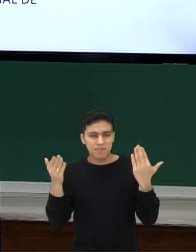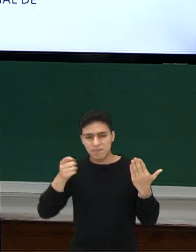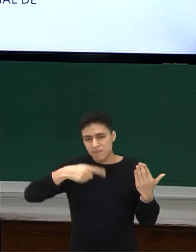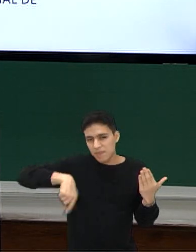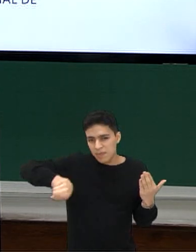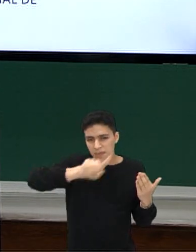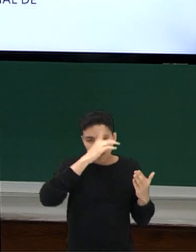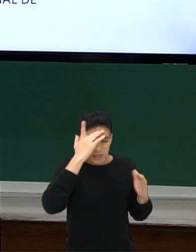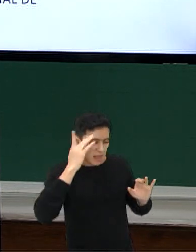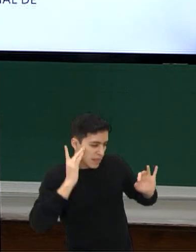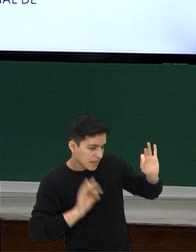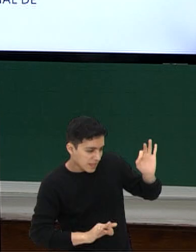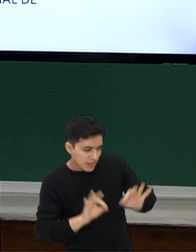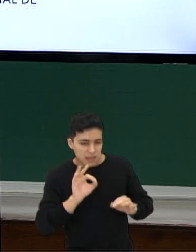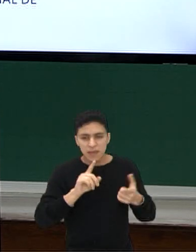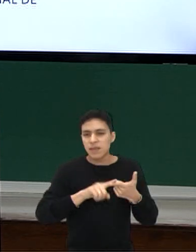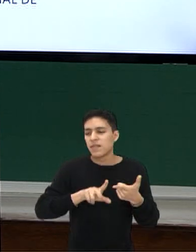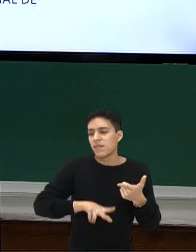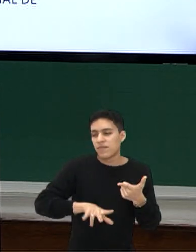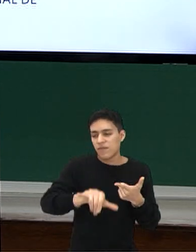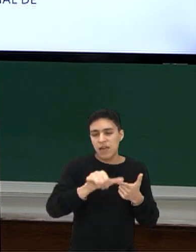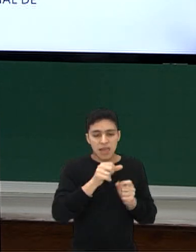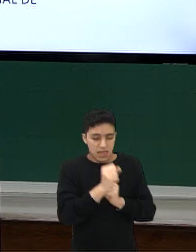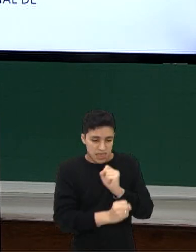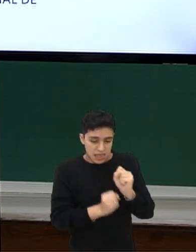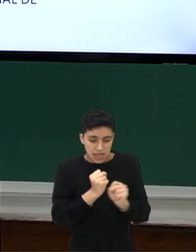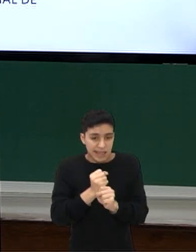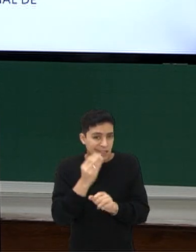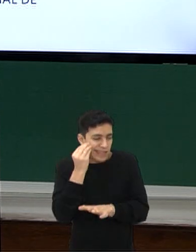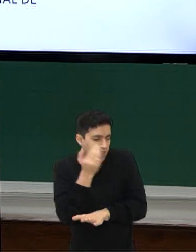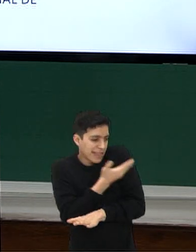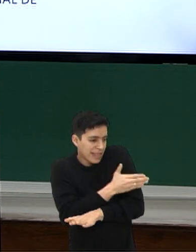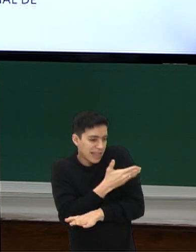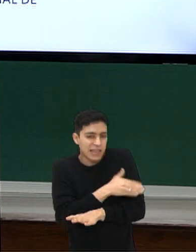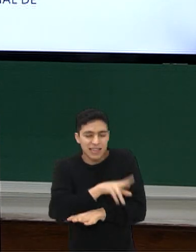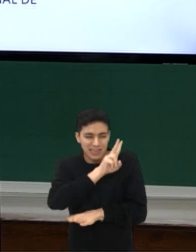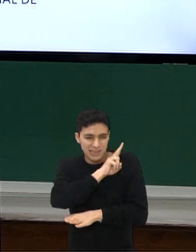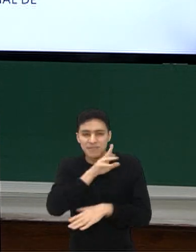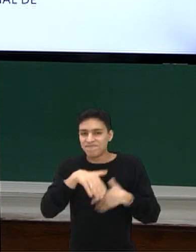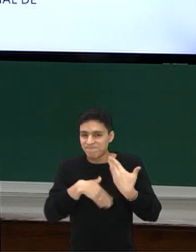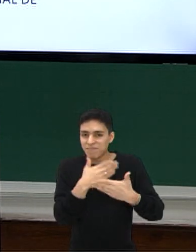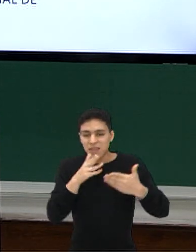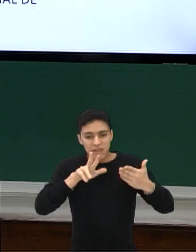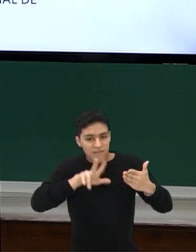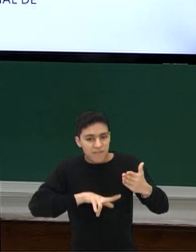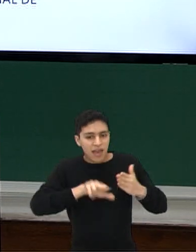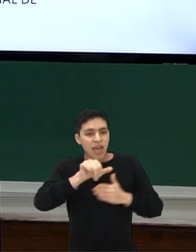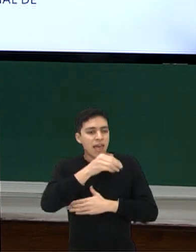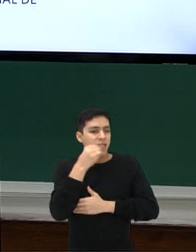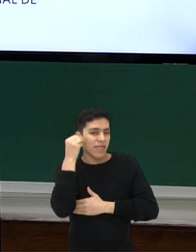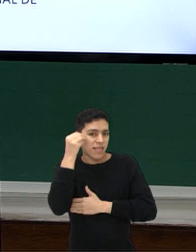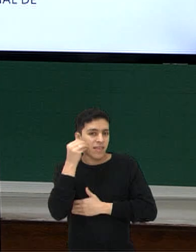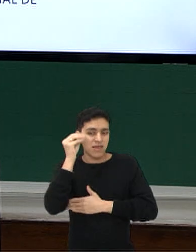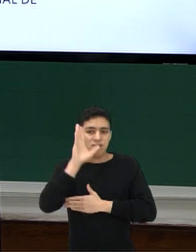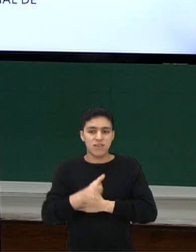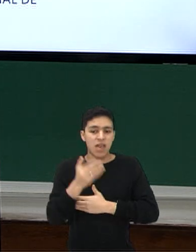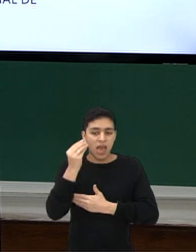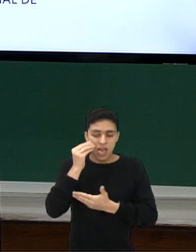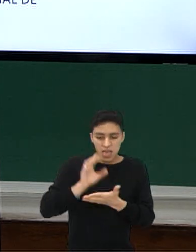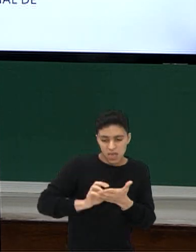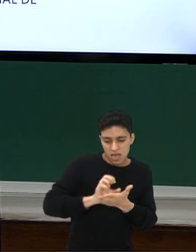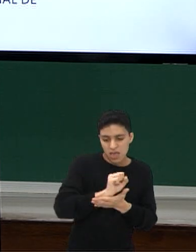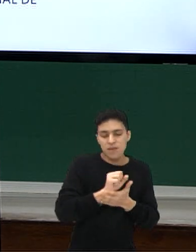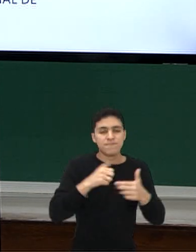se preparando, alguns vão fazer esse ano como treineiros, o pessoal da segunda série já vai treinar lá, vai fazer, já se